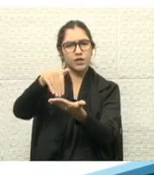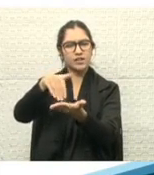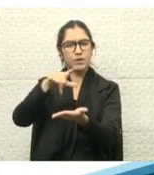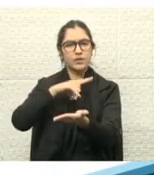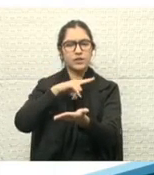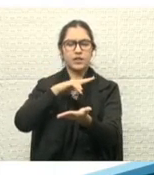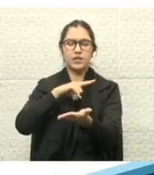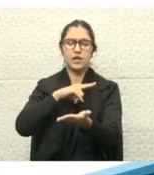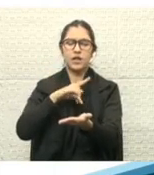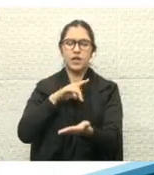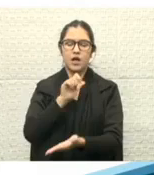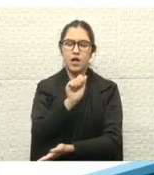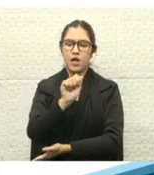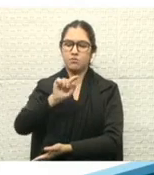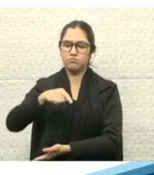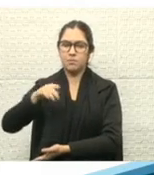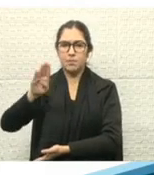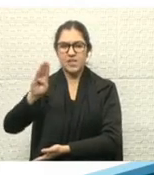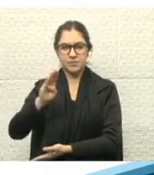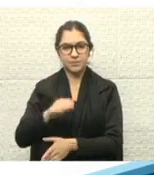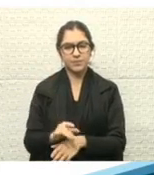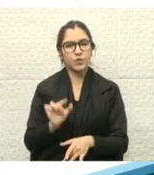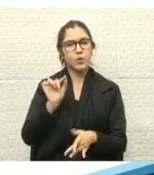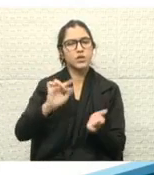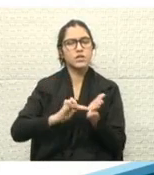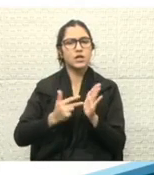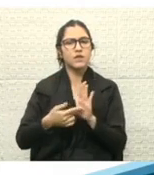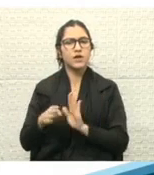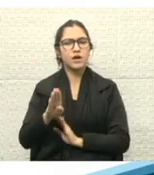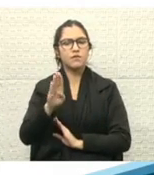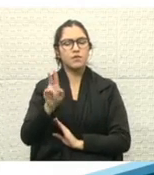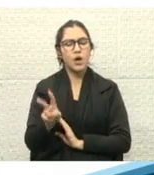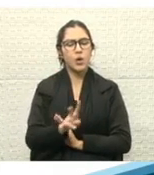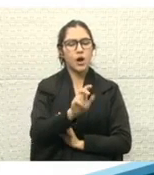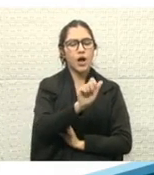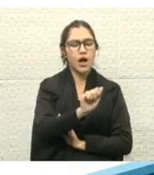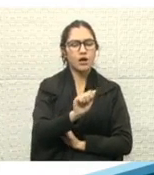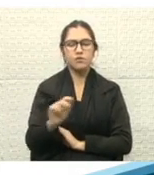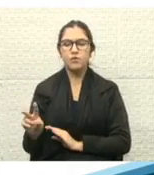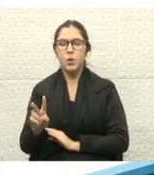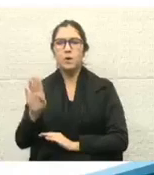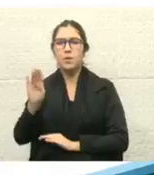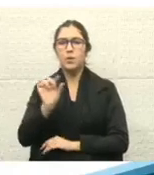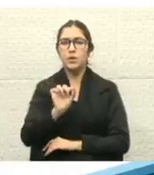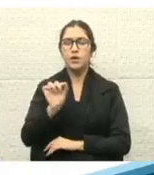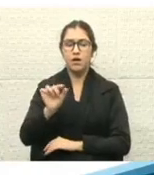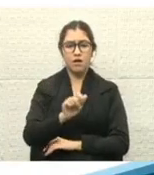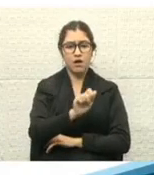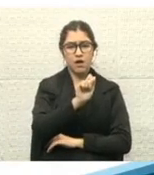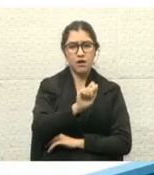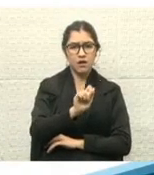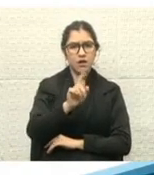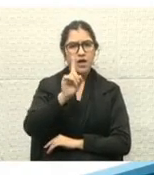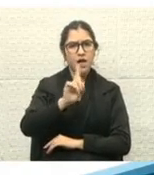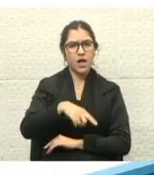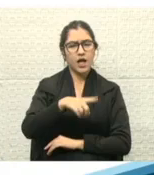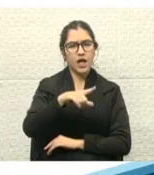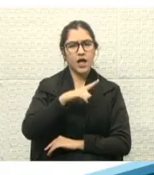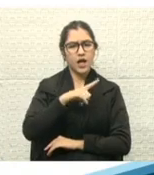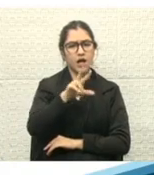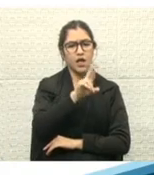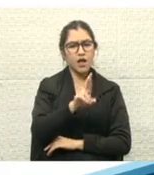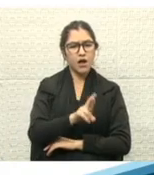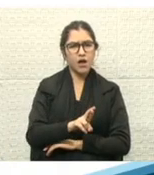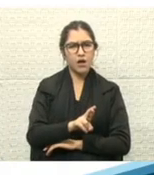ponto de coordenadas AB. O que seria esse valor A e o que seria o valor B? O valor A é a parte